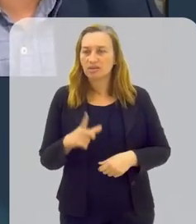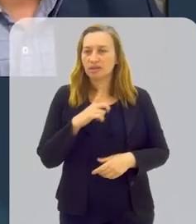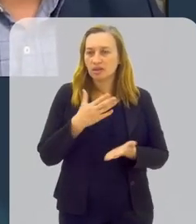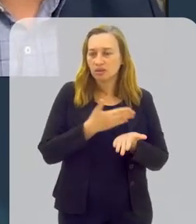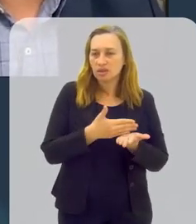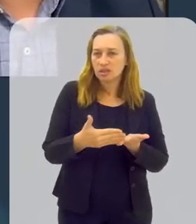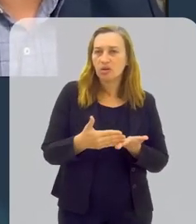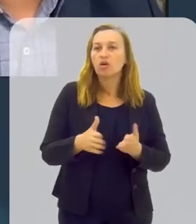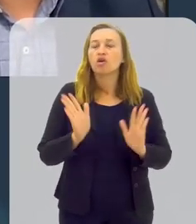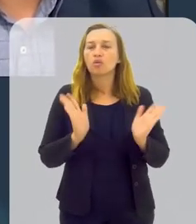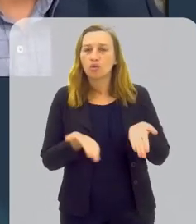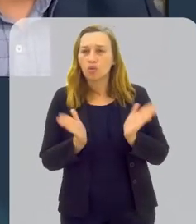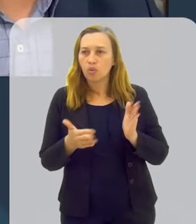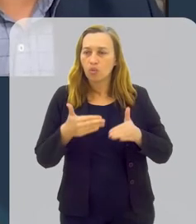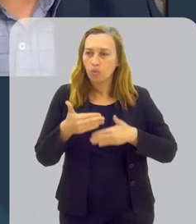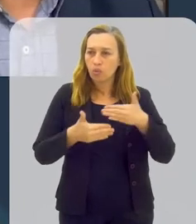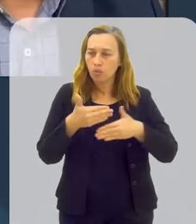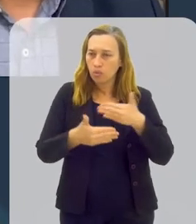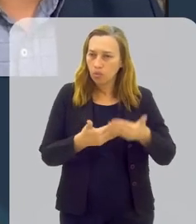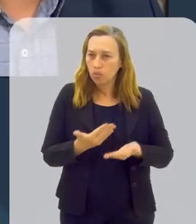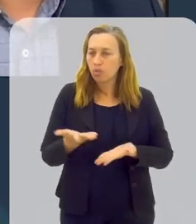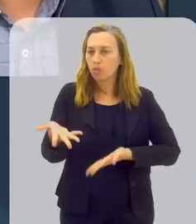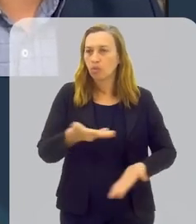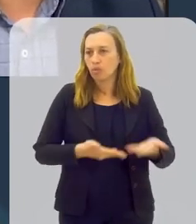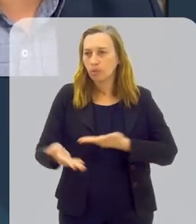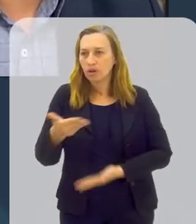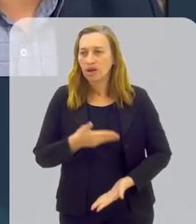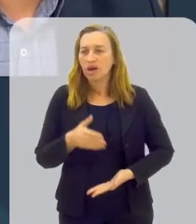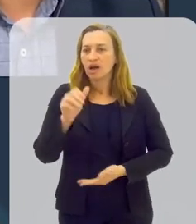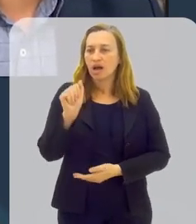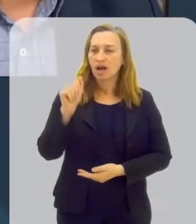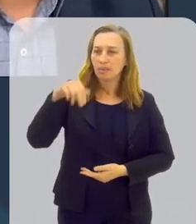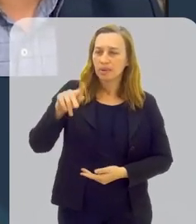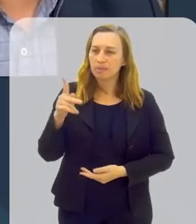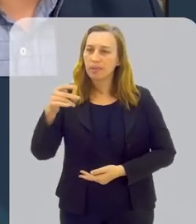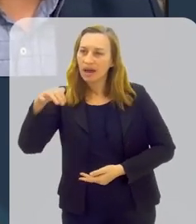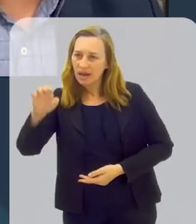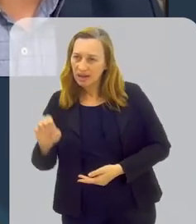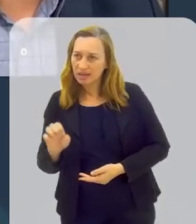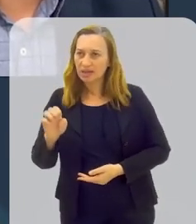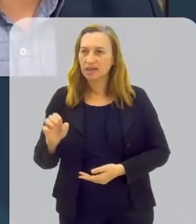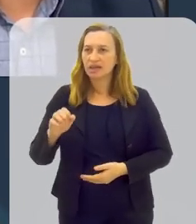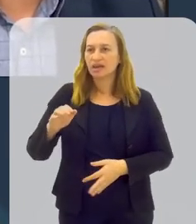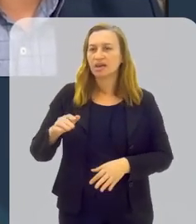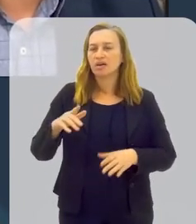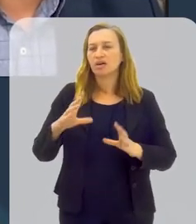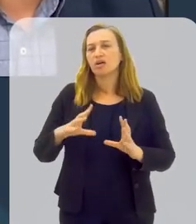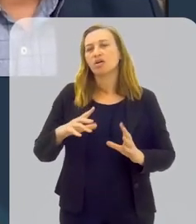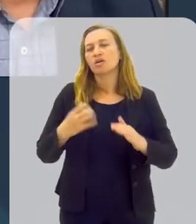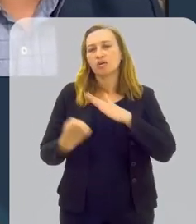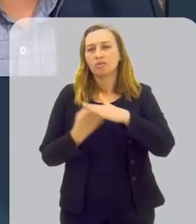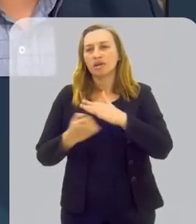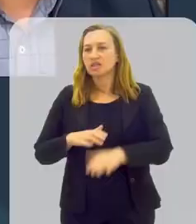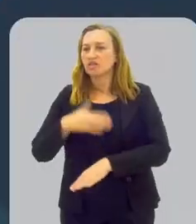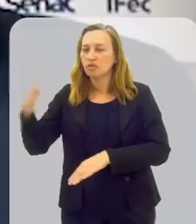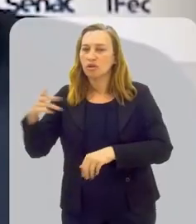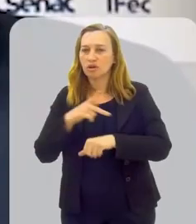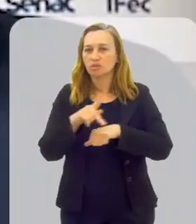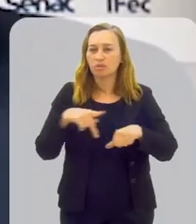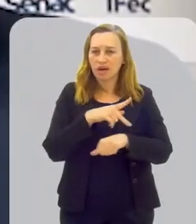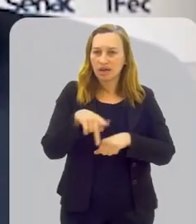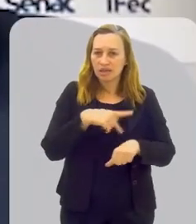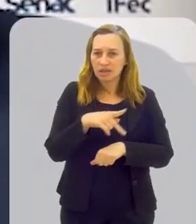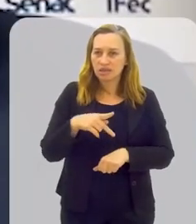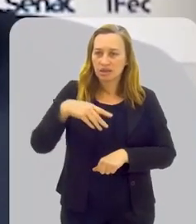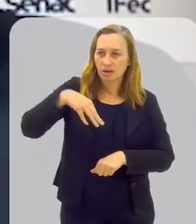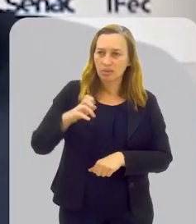precisamos ter um ponto inicial e hoje a gente avançou uma parceria com a ambipar que é uma multinacional e hoje a gente